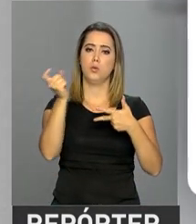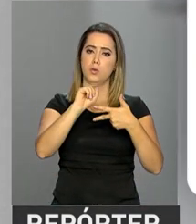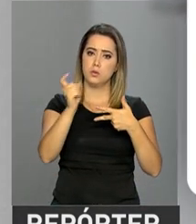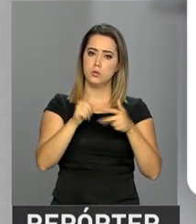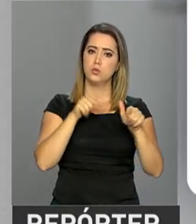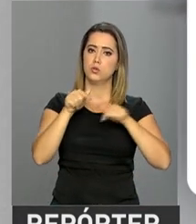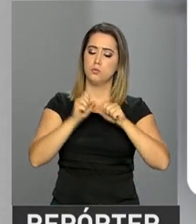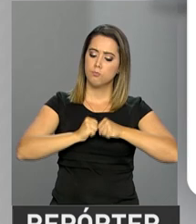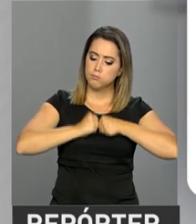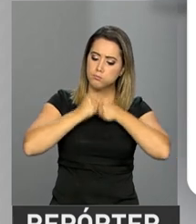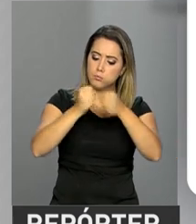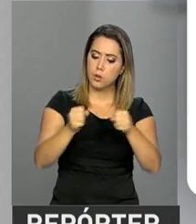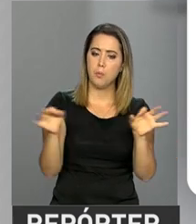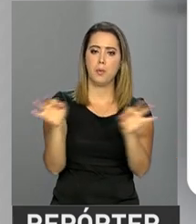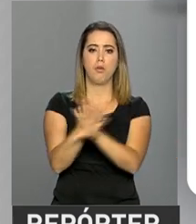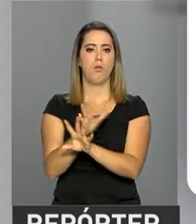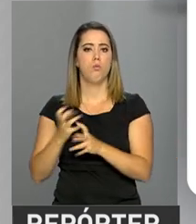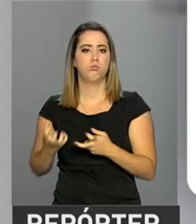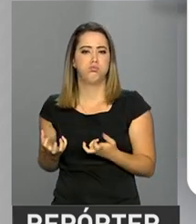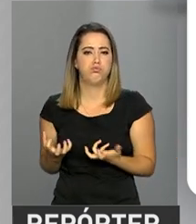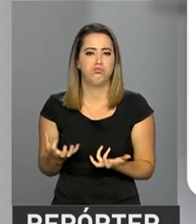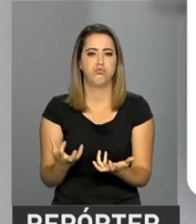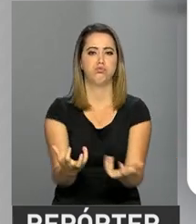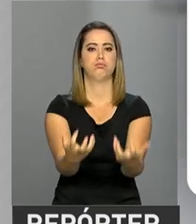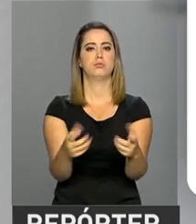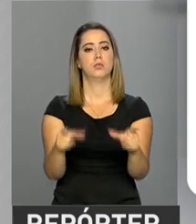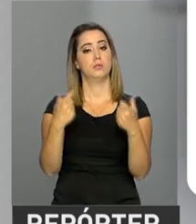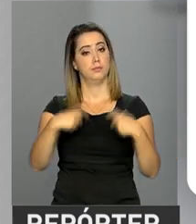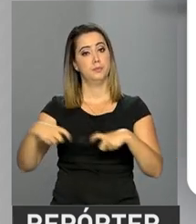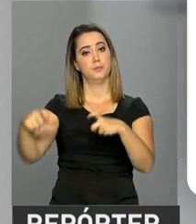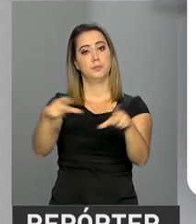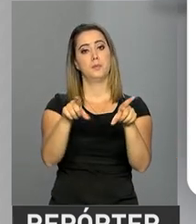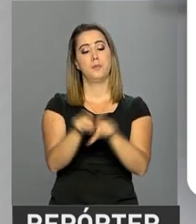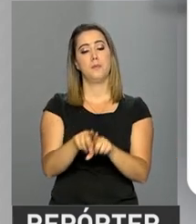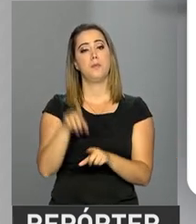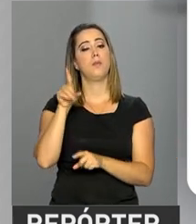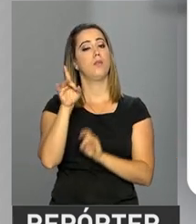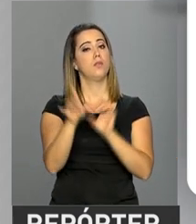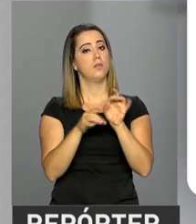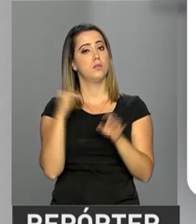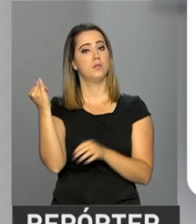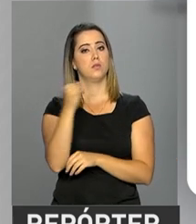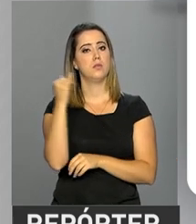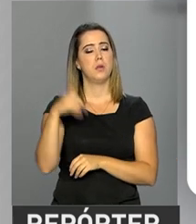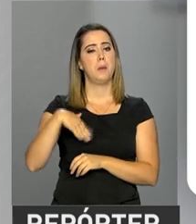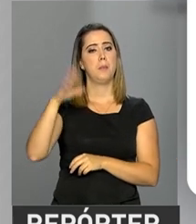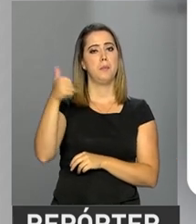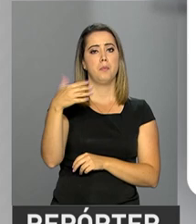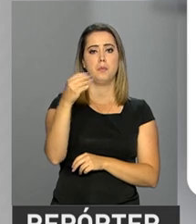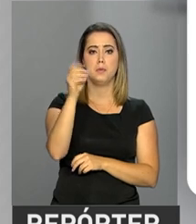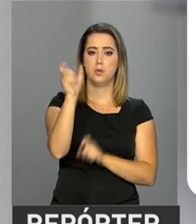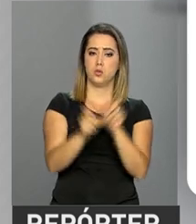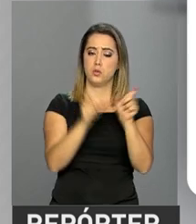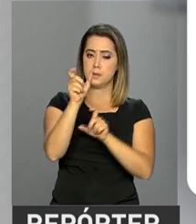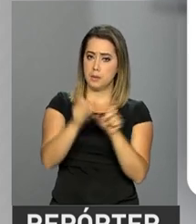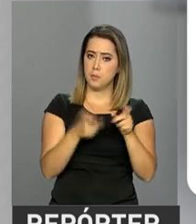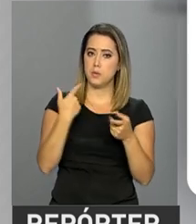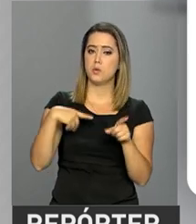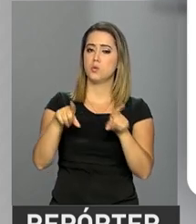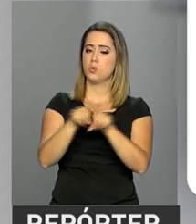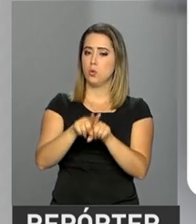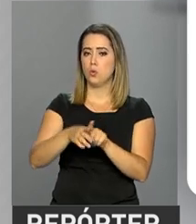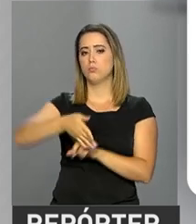força total para acabar com incêndios florestais na região o presidente destacou que mais de cem brigadistas além de